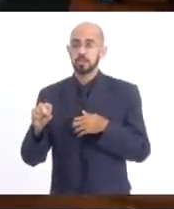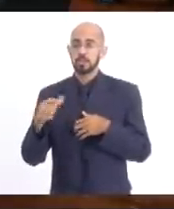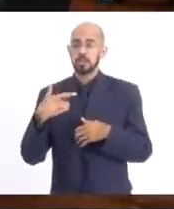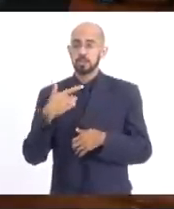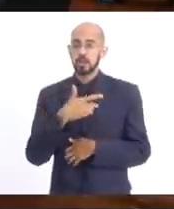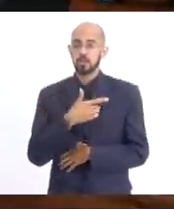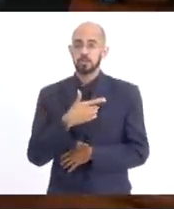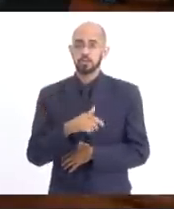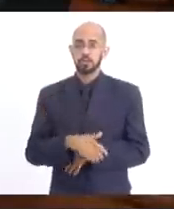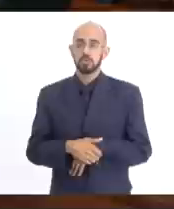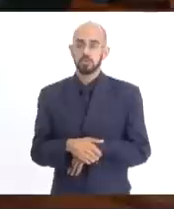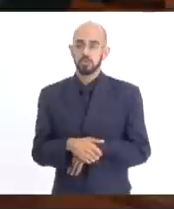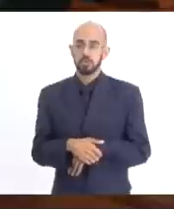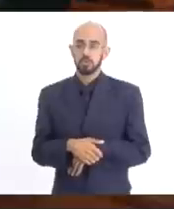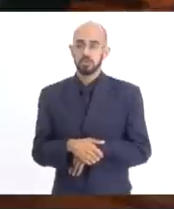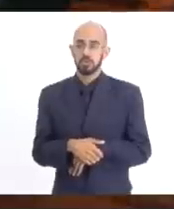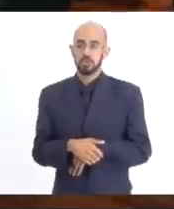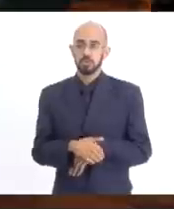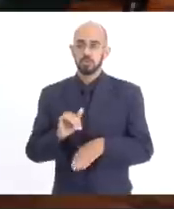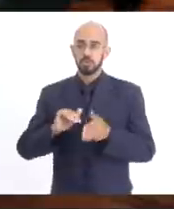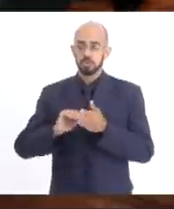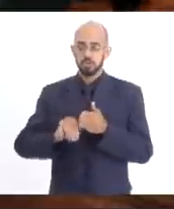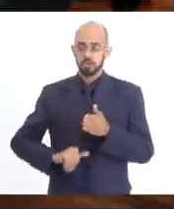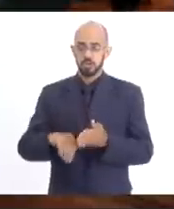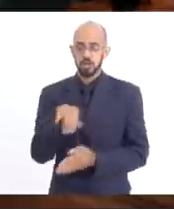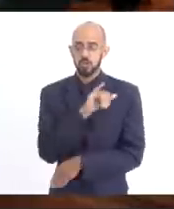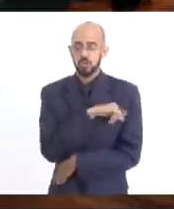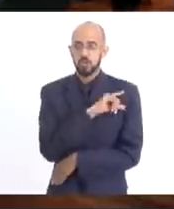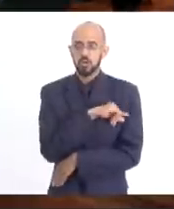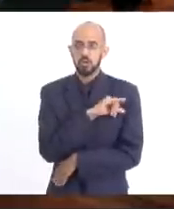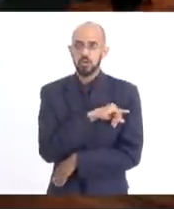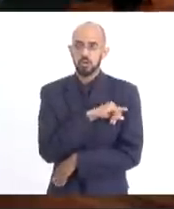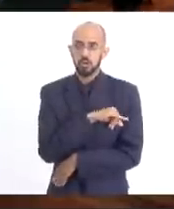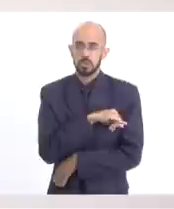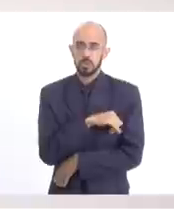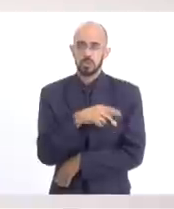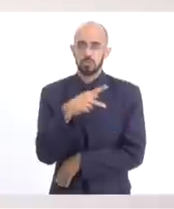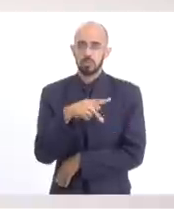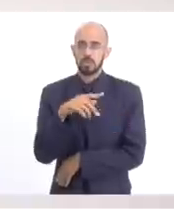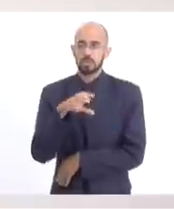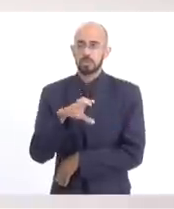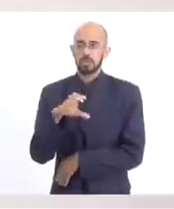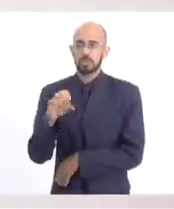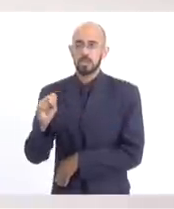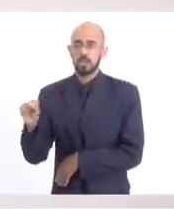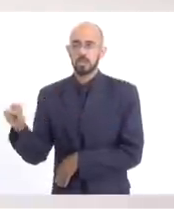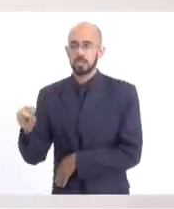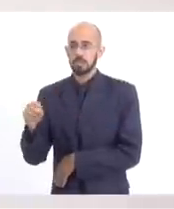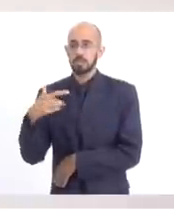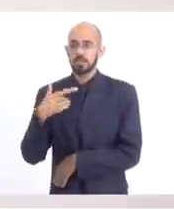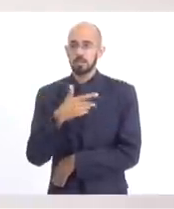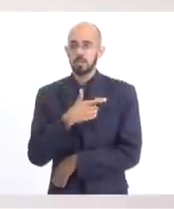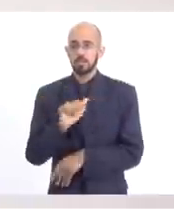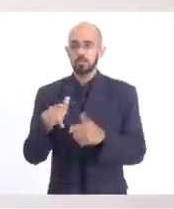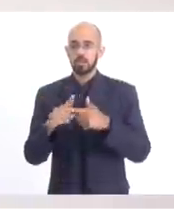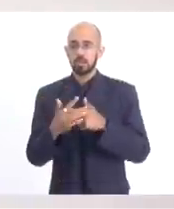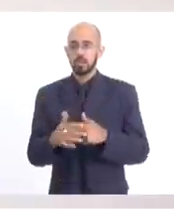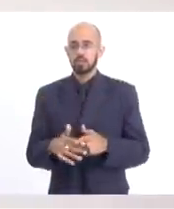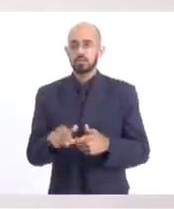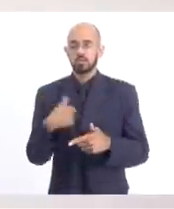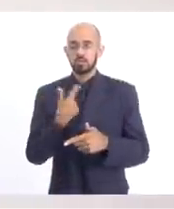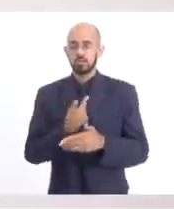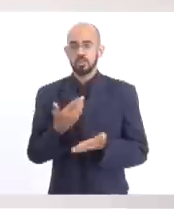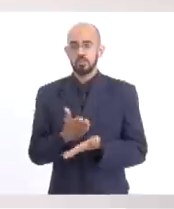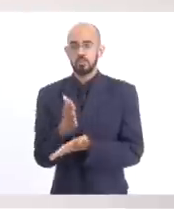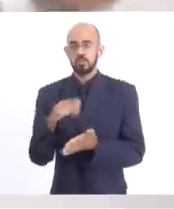A negativa de tirar o Rio de Janeiro do regime de recuperação, o PCCS da Saúde e o reajuste que nós sancionamos aqui. E aí